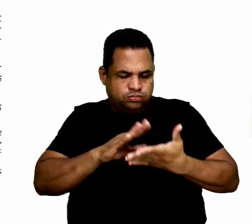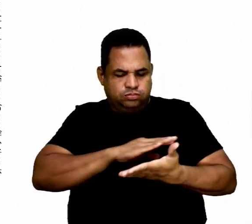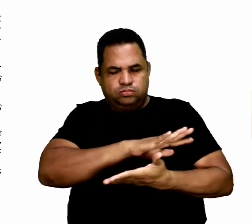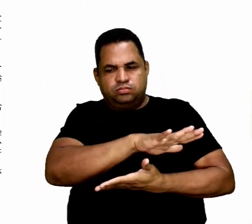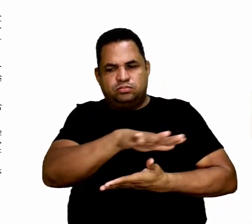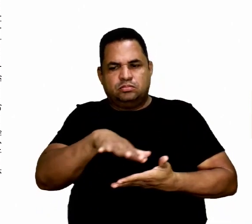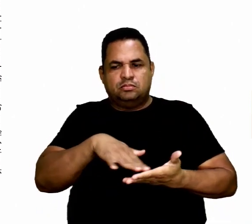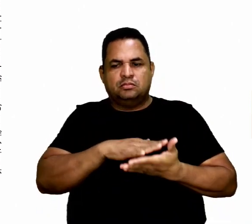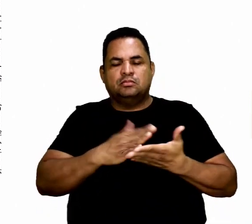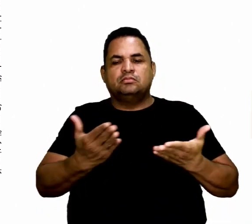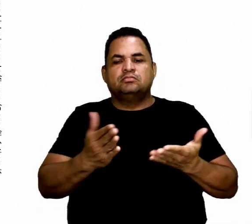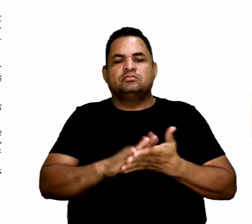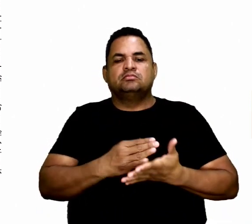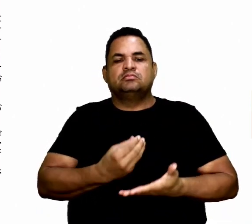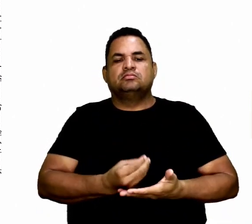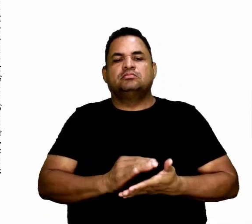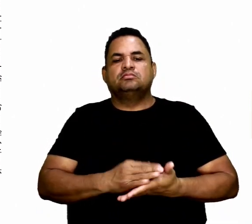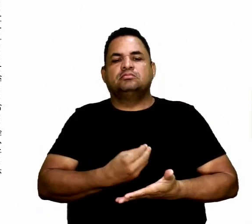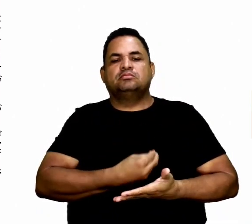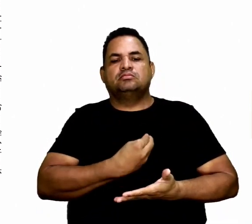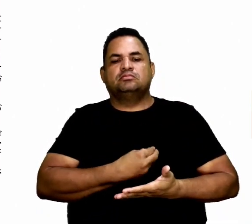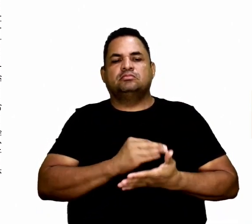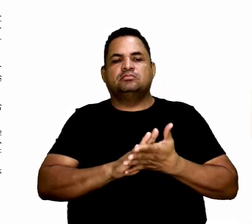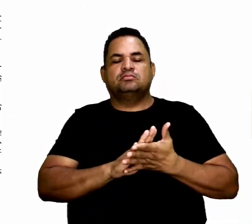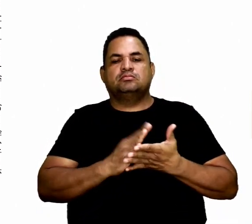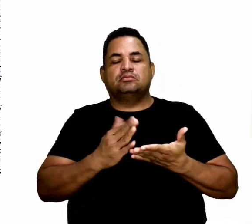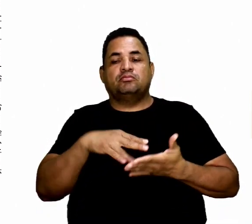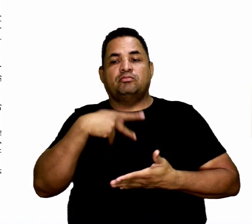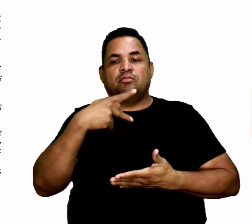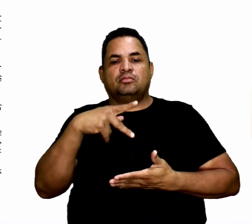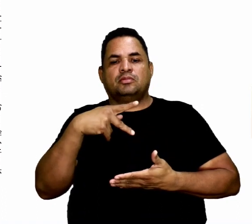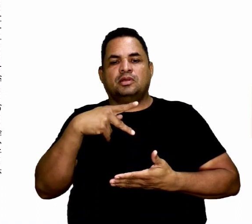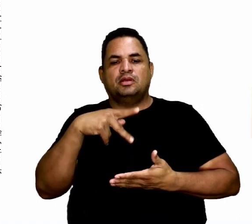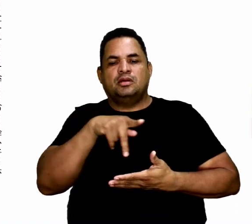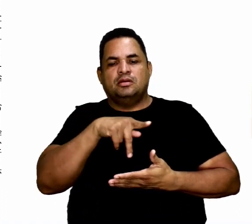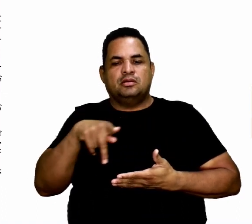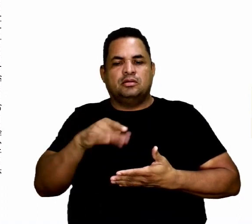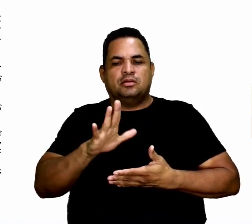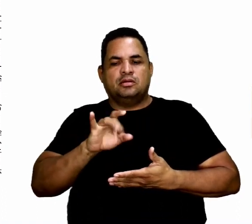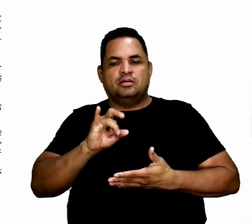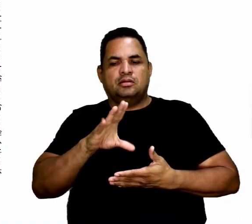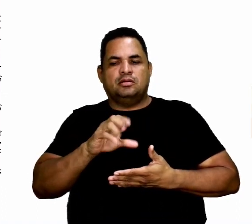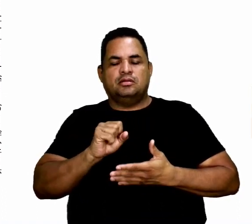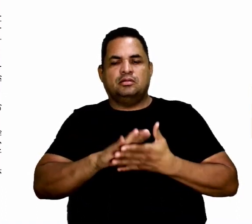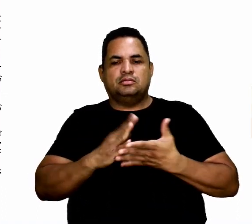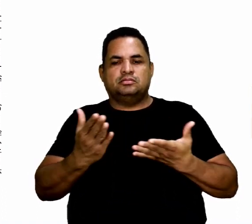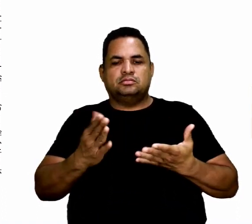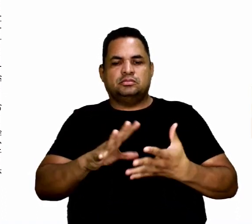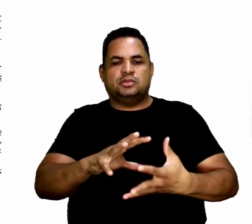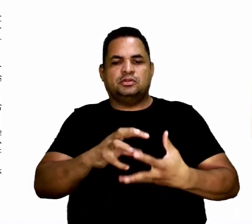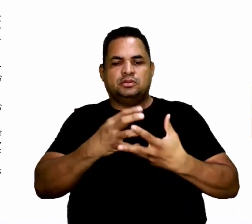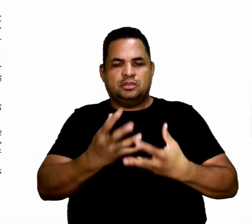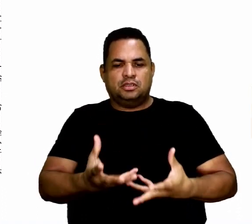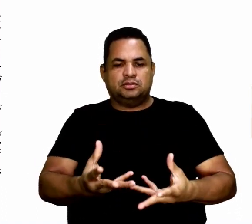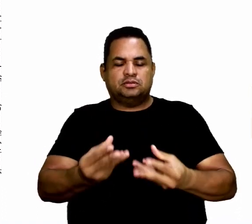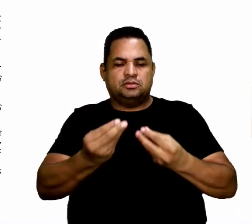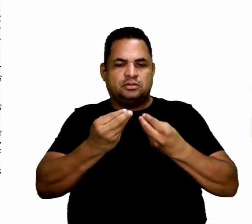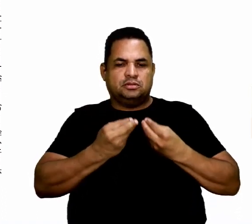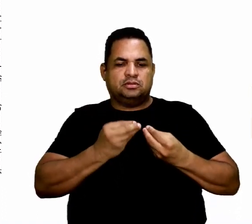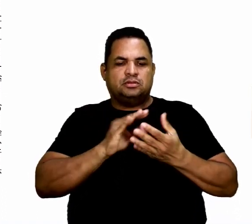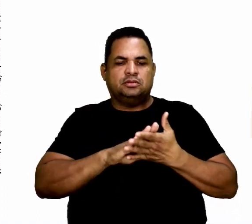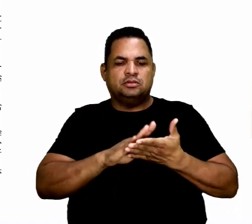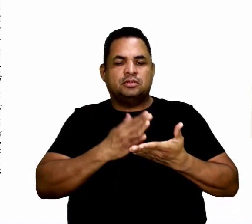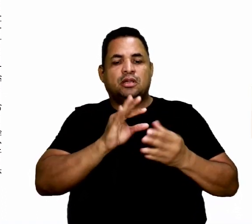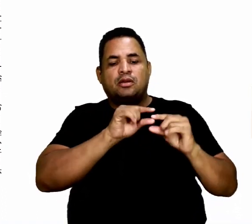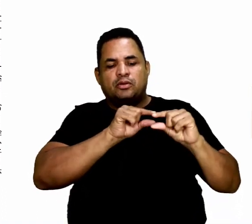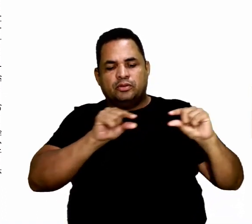aí presente nesses vasos linfáticos. Então, quando o professor ele falou dos capilares, eles recebem, enviam para os capilares, para os vasos